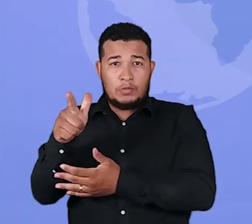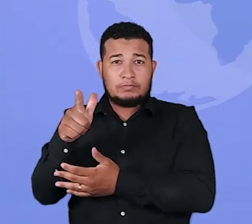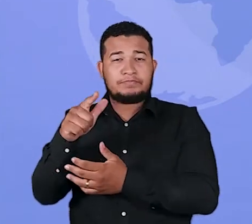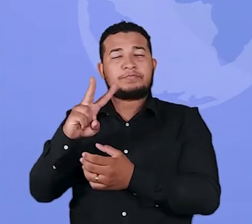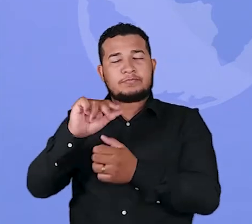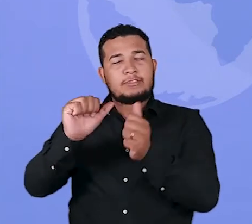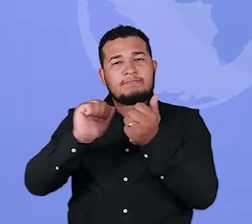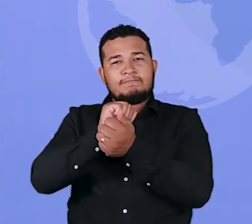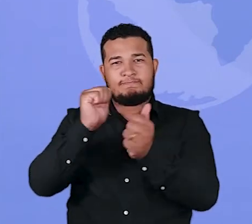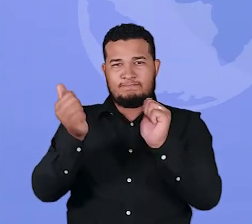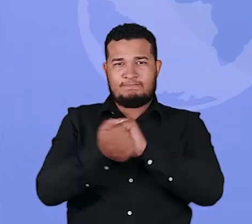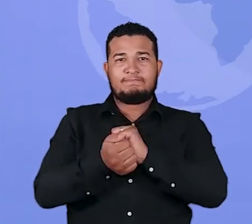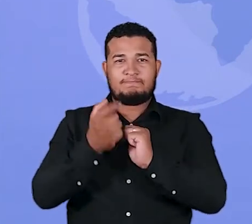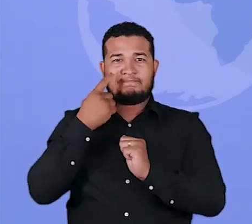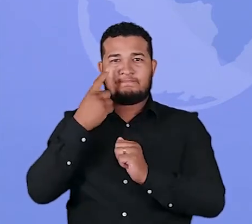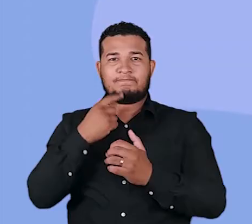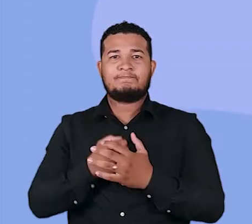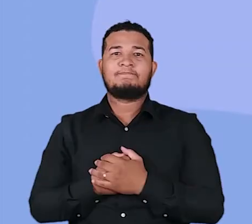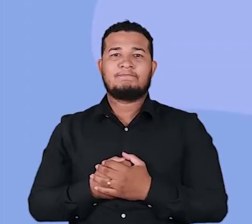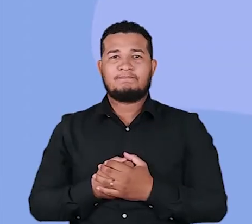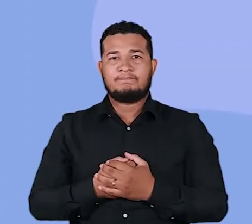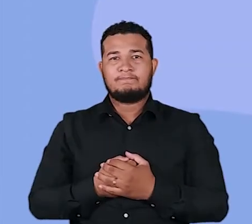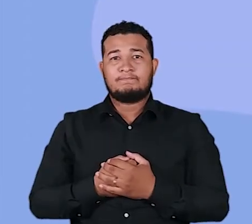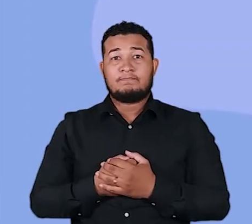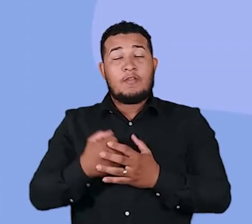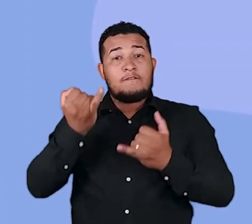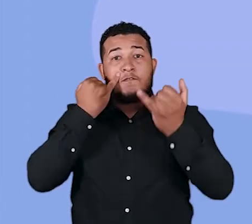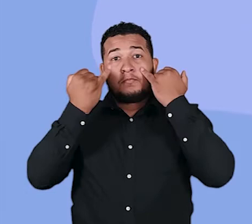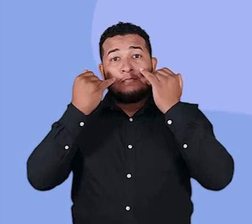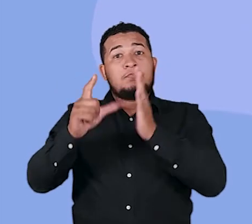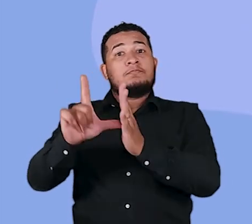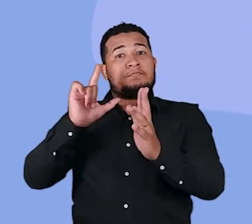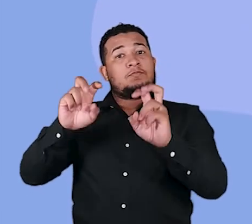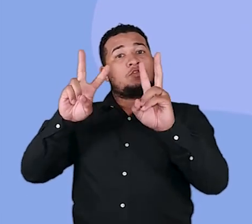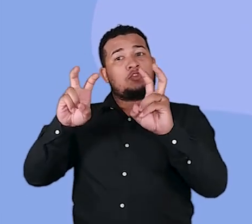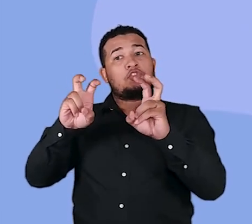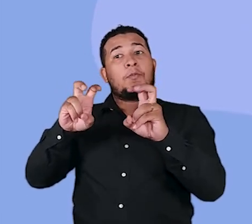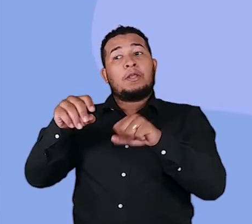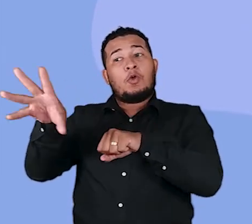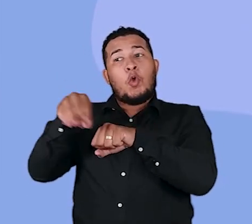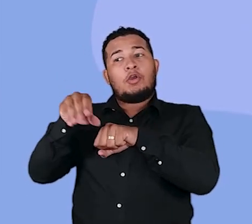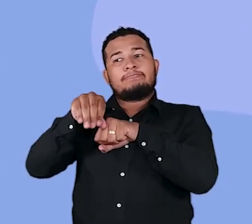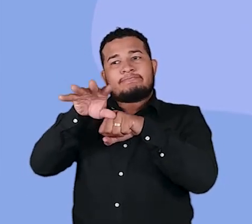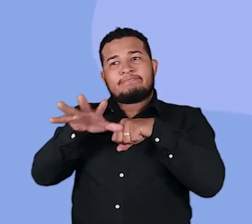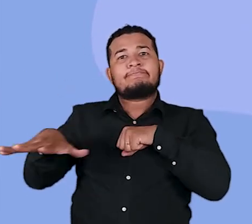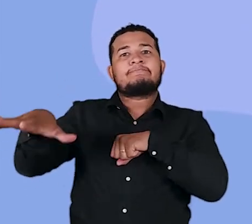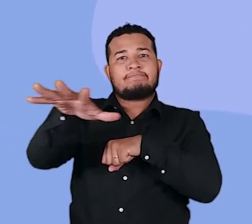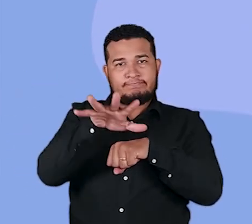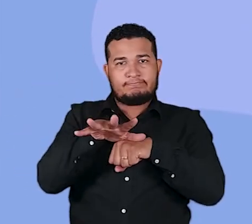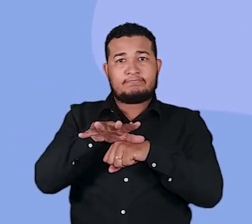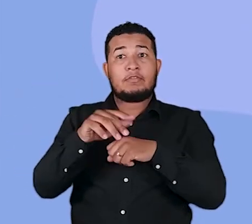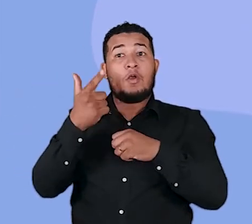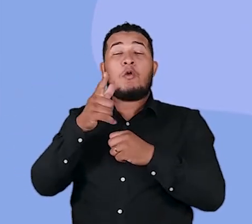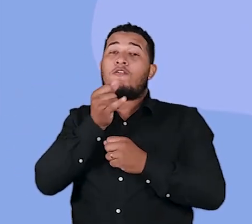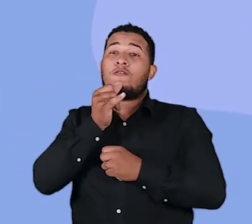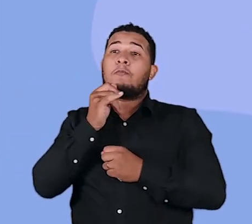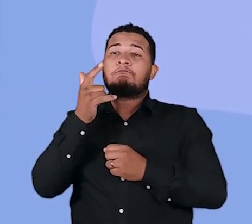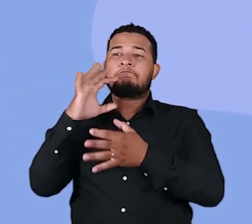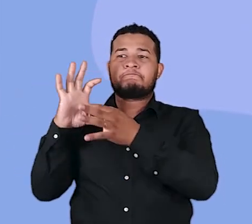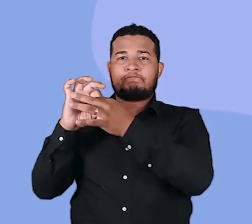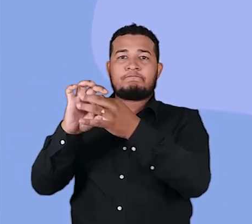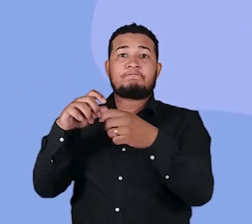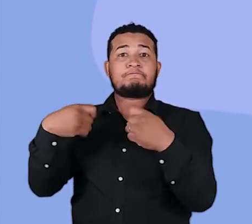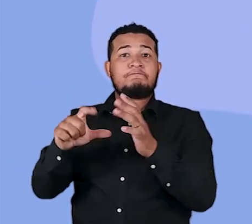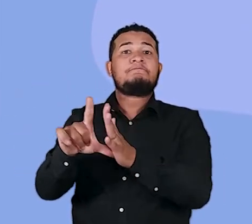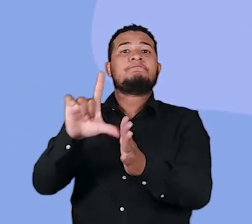vai dando uma modificada neles. Vamos lá. Informações prévias sobre conhecimentos gerais. Para você fazer um texto coerente, você precisa